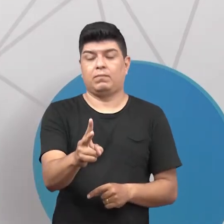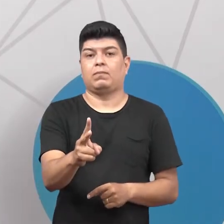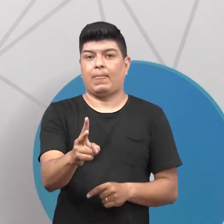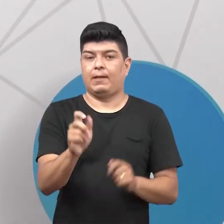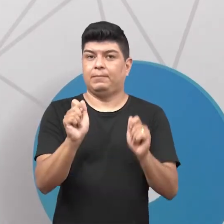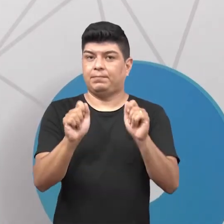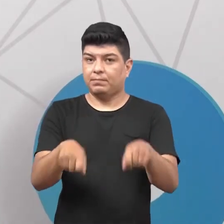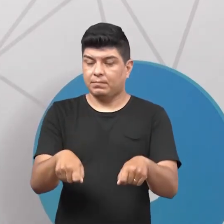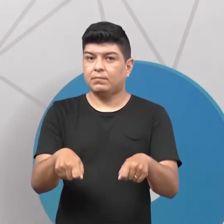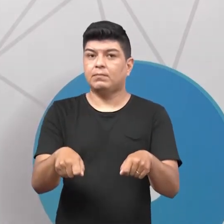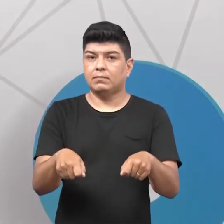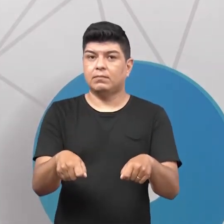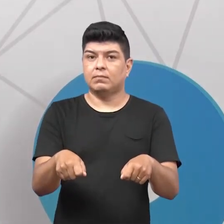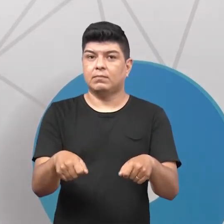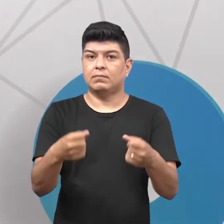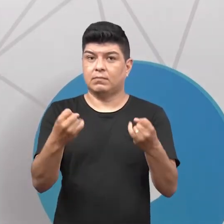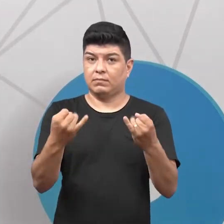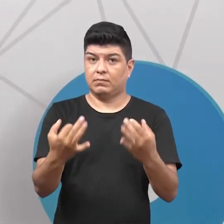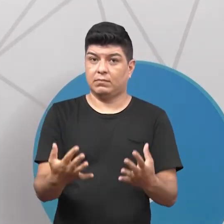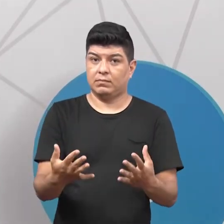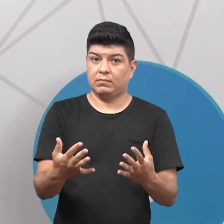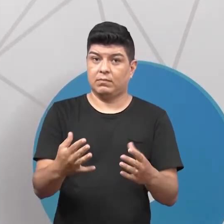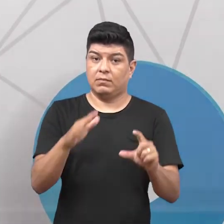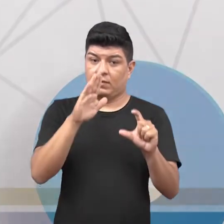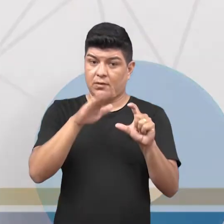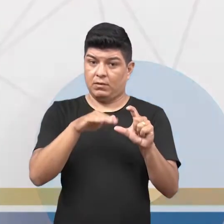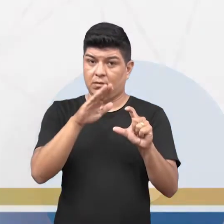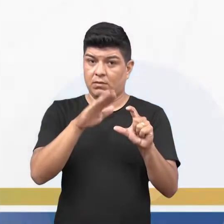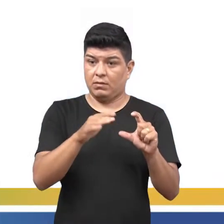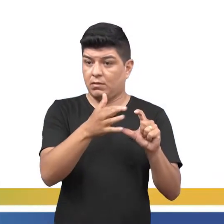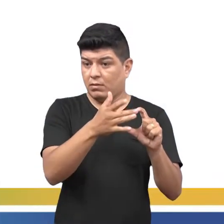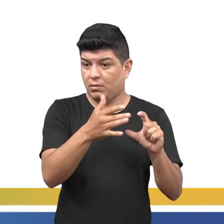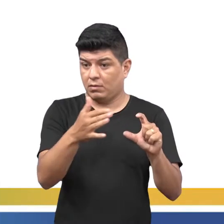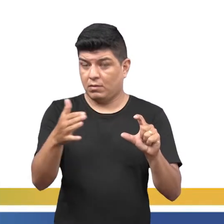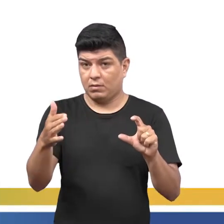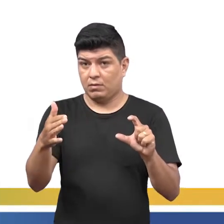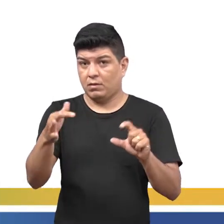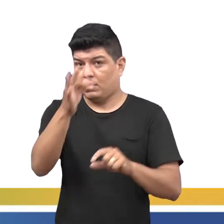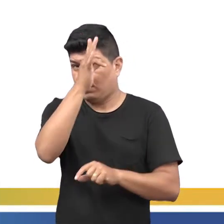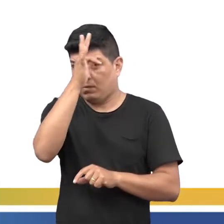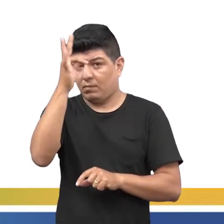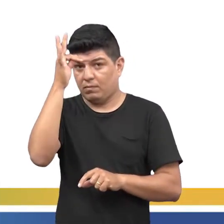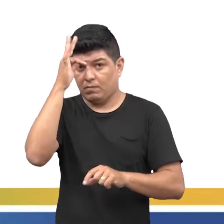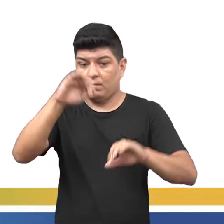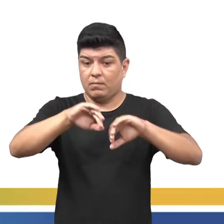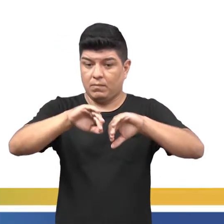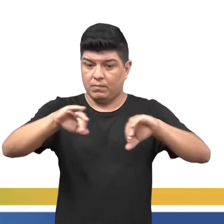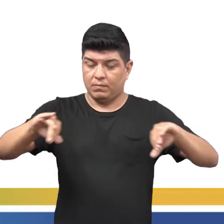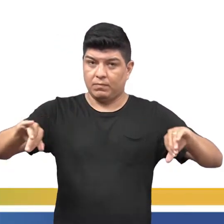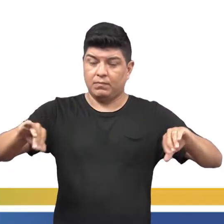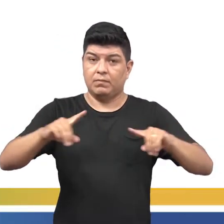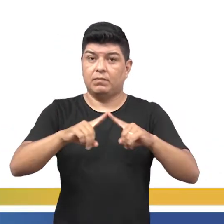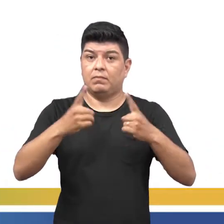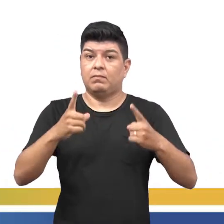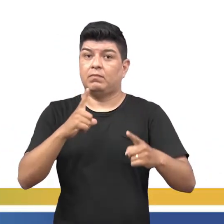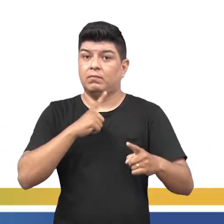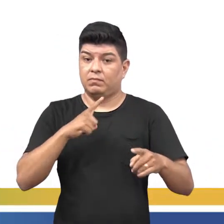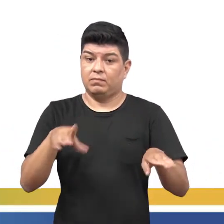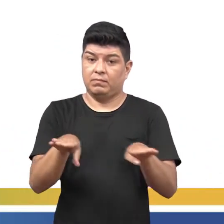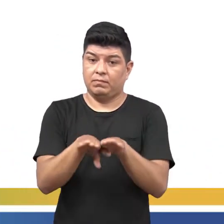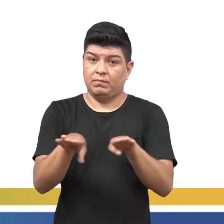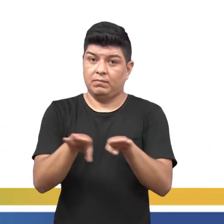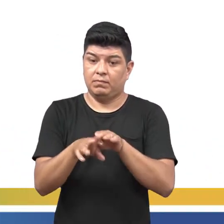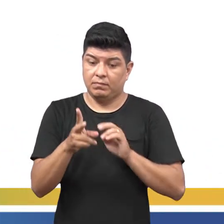Então nós podemos dizer que do mito para a filosofia houve rupturas, mas também houve